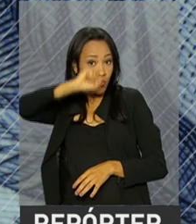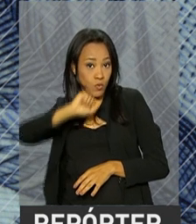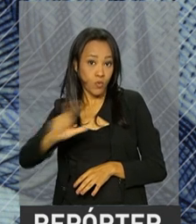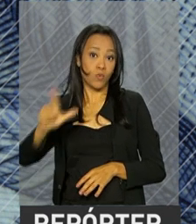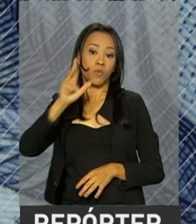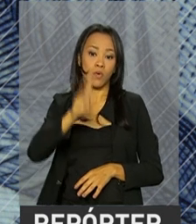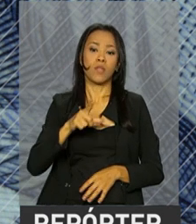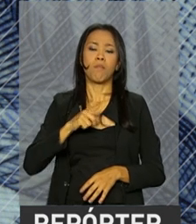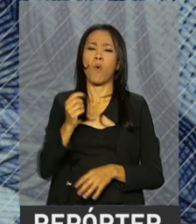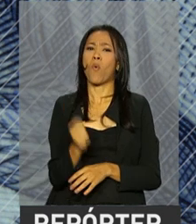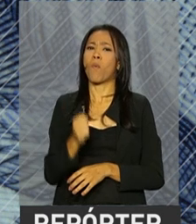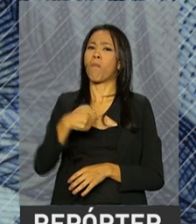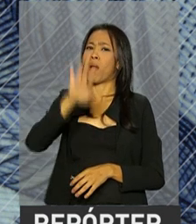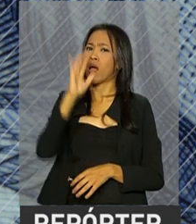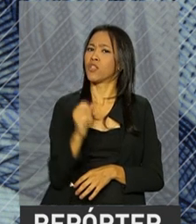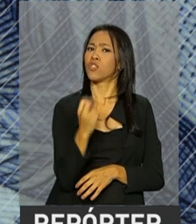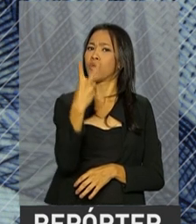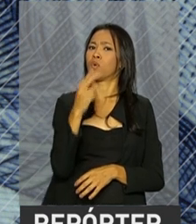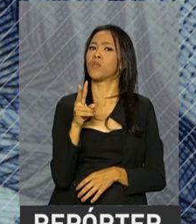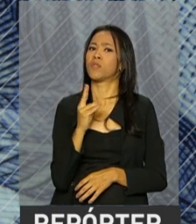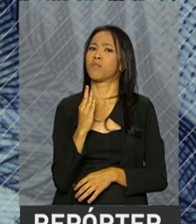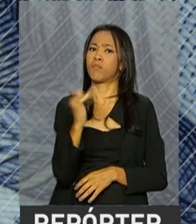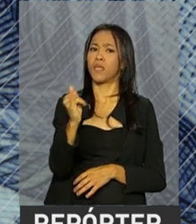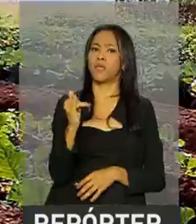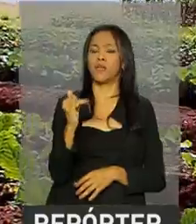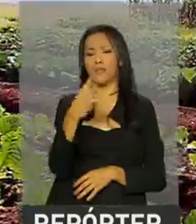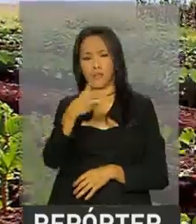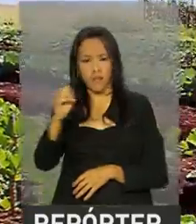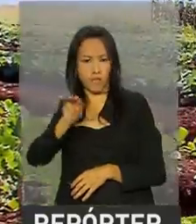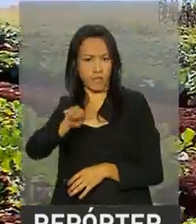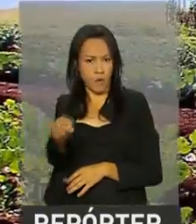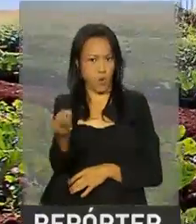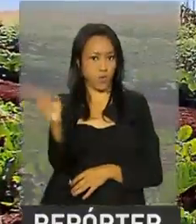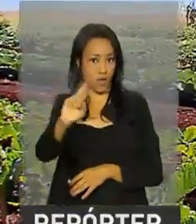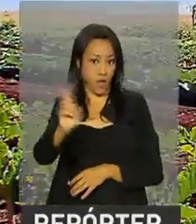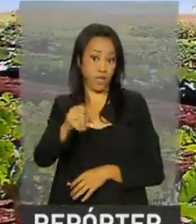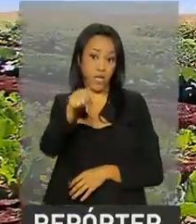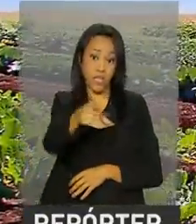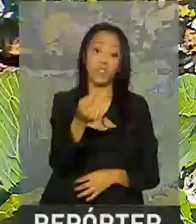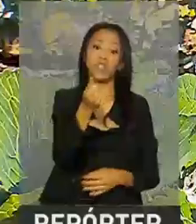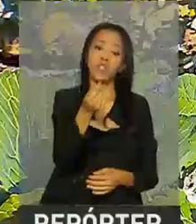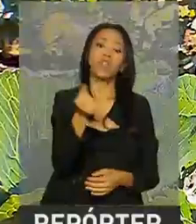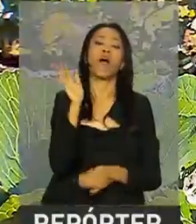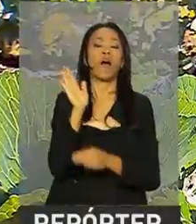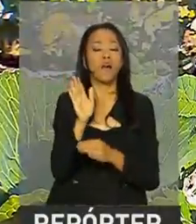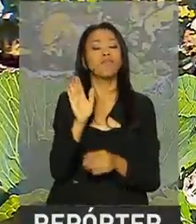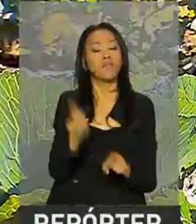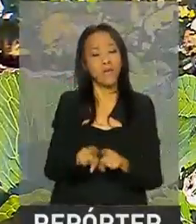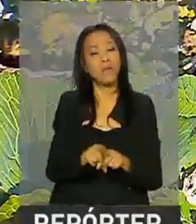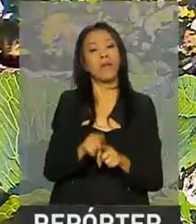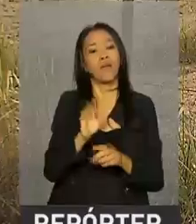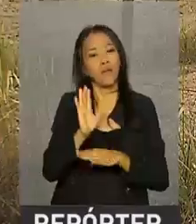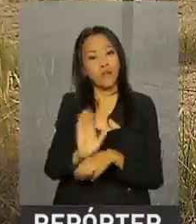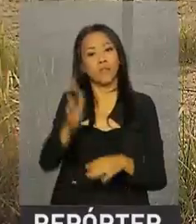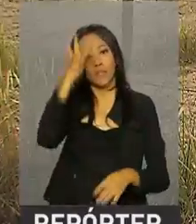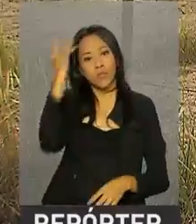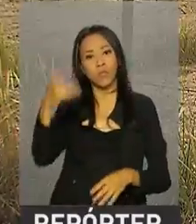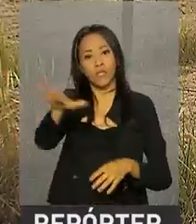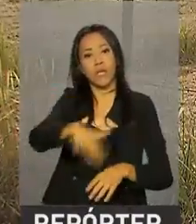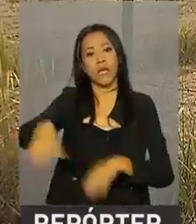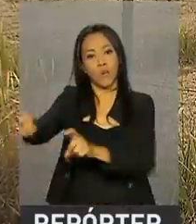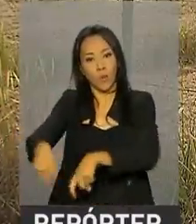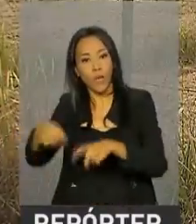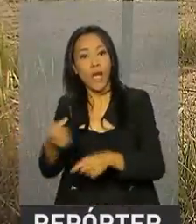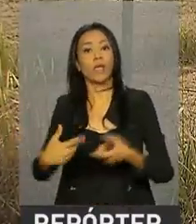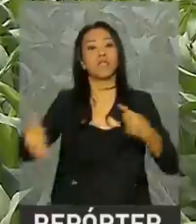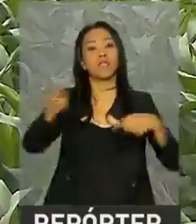mais de R bilhões 300 milhões deais os financiamentos atendem pequenos Produtores Rurais associações